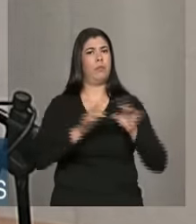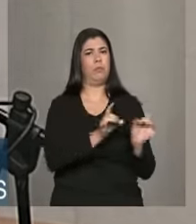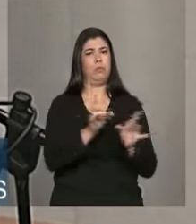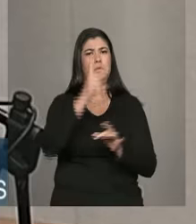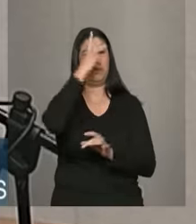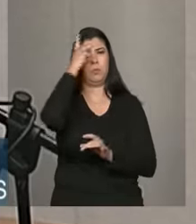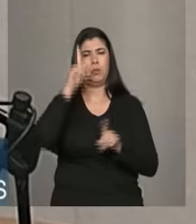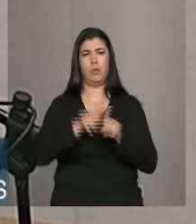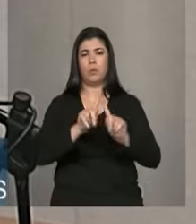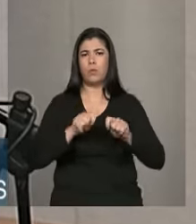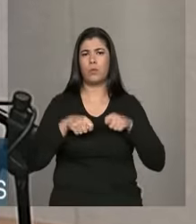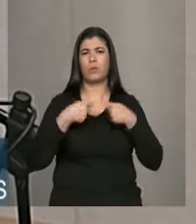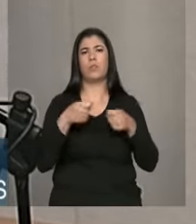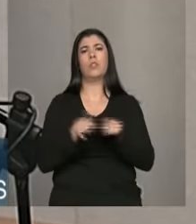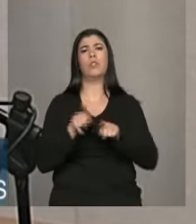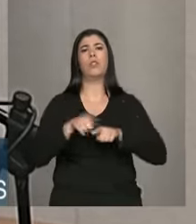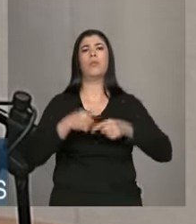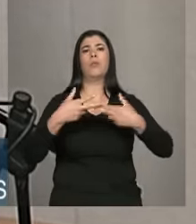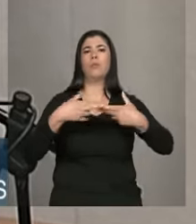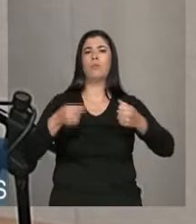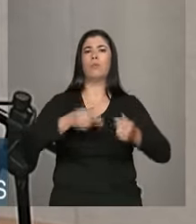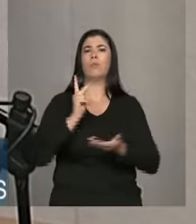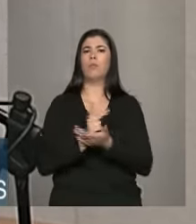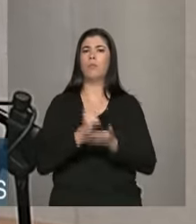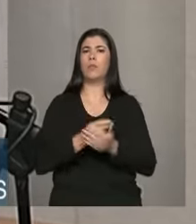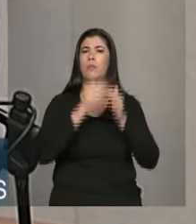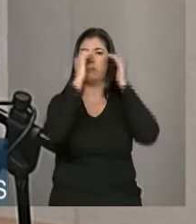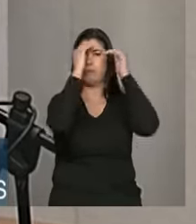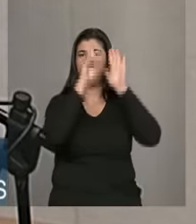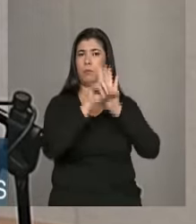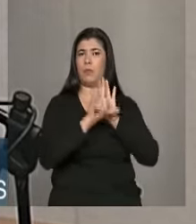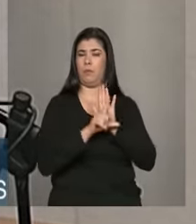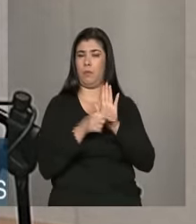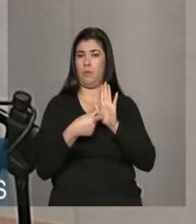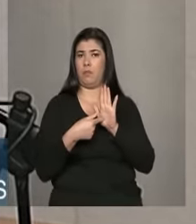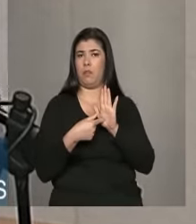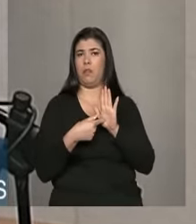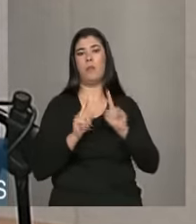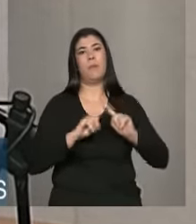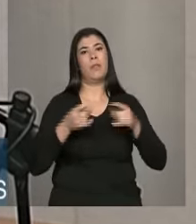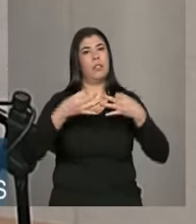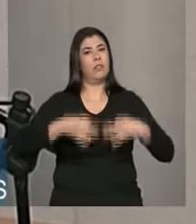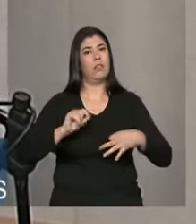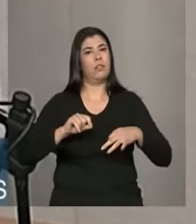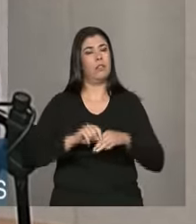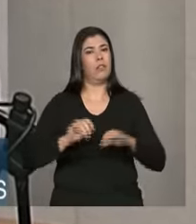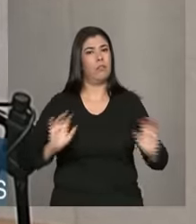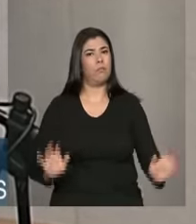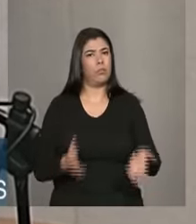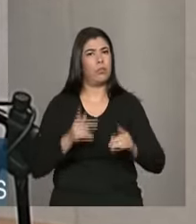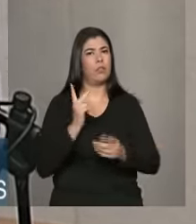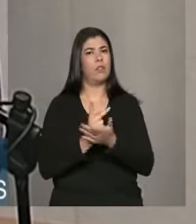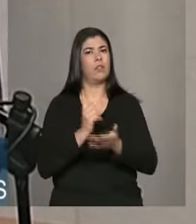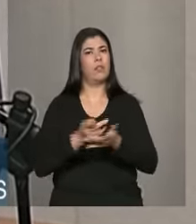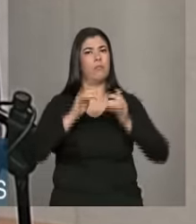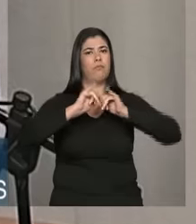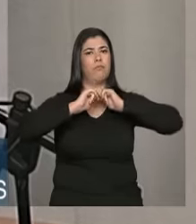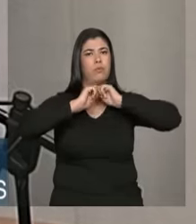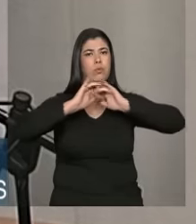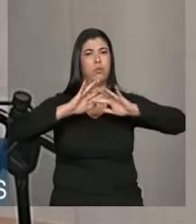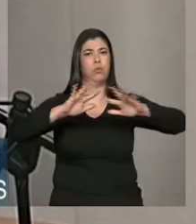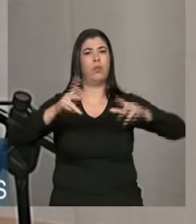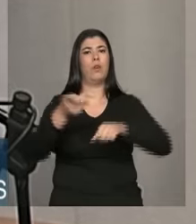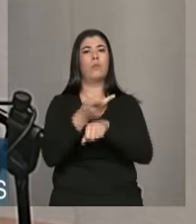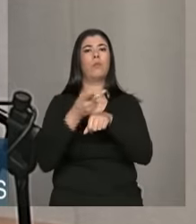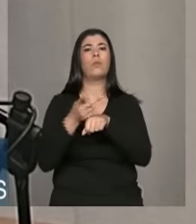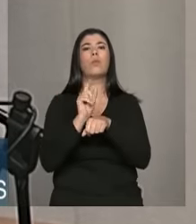forças que temos com os meios que temos e sempre dentro da lei Mas a certeza que esse ânimo cada vez mais se projetará na linha de nós